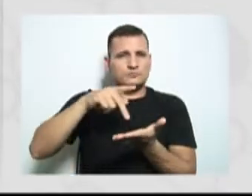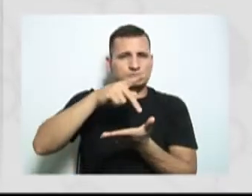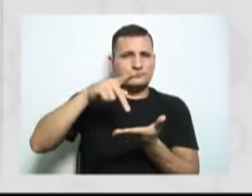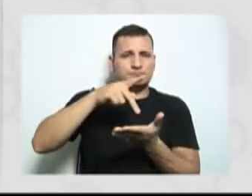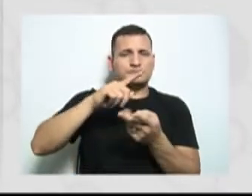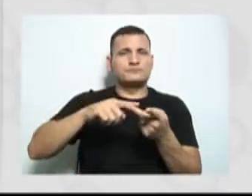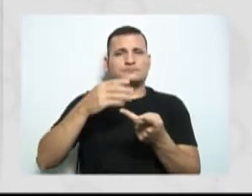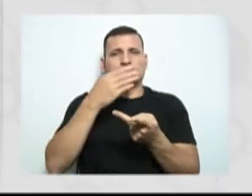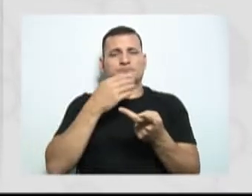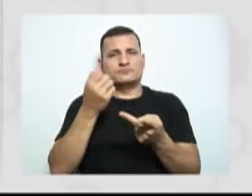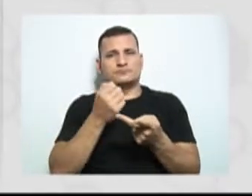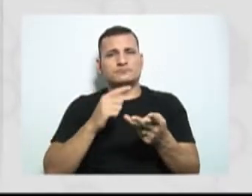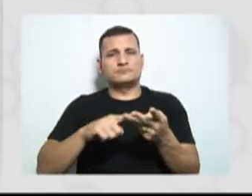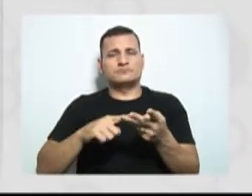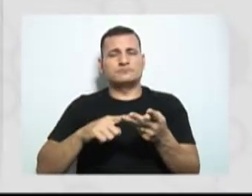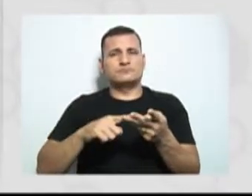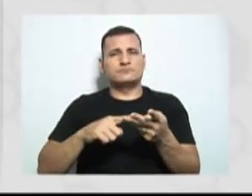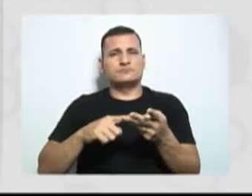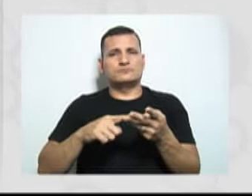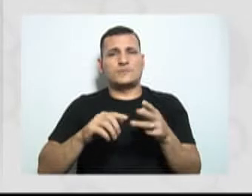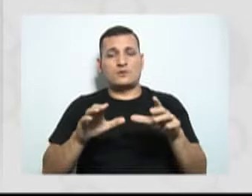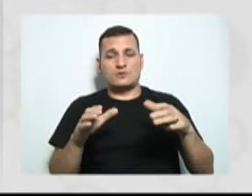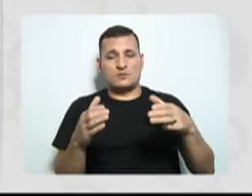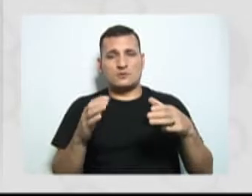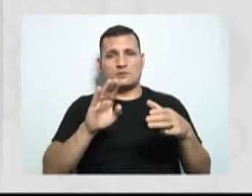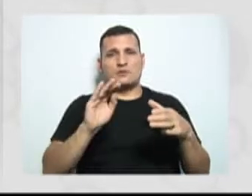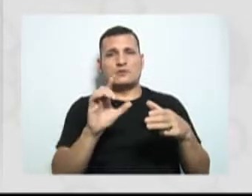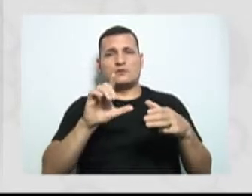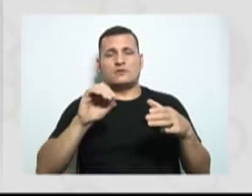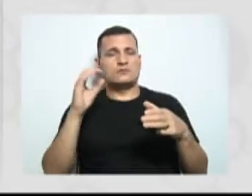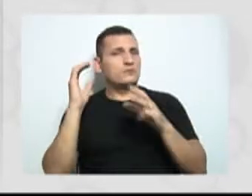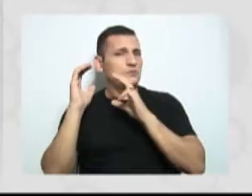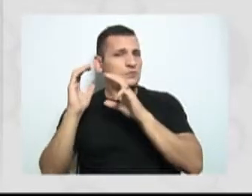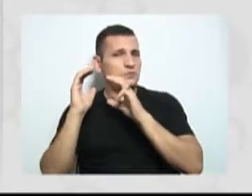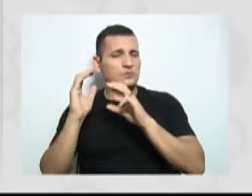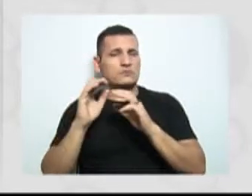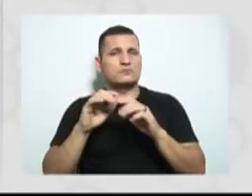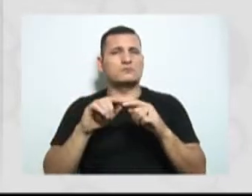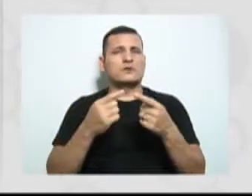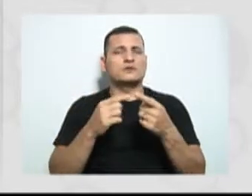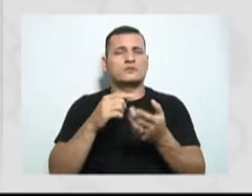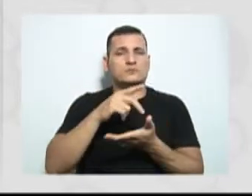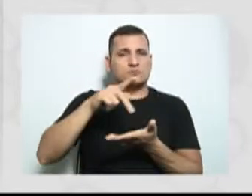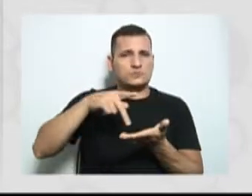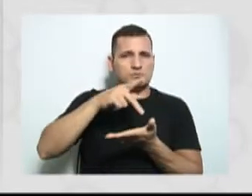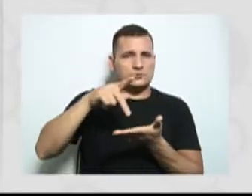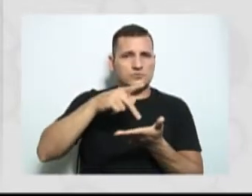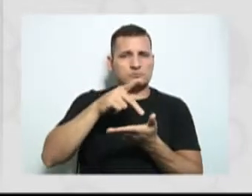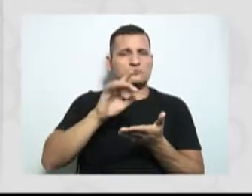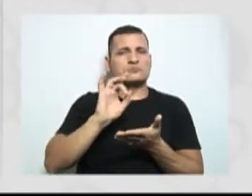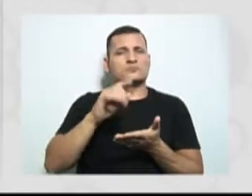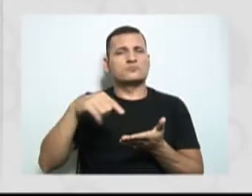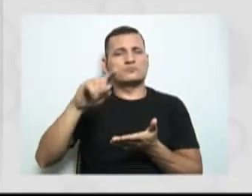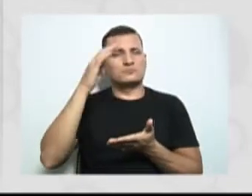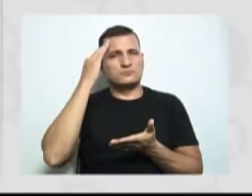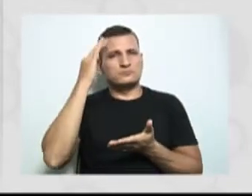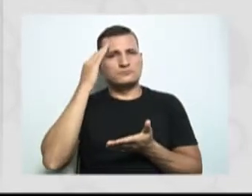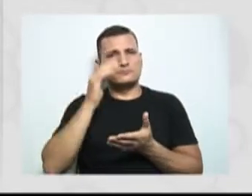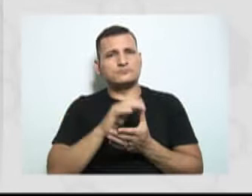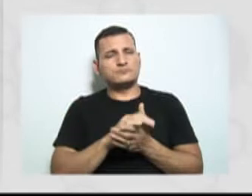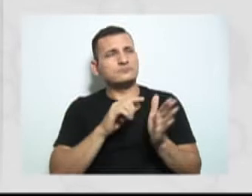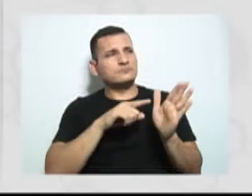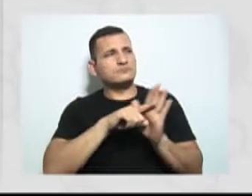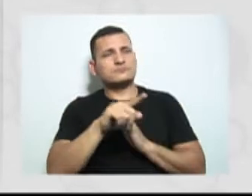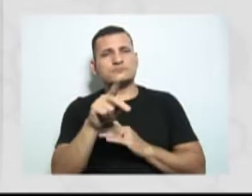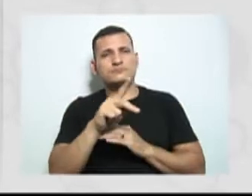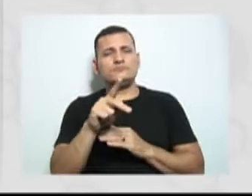leite e o bolo de coco. Só que nós estamos trabalhando com quem? Com o pudim, para vocês entenderem. Professora Fernanda, nos custeios diretos, quem